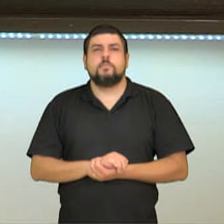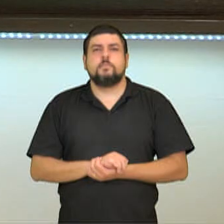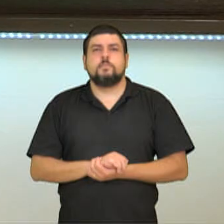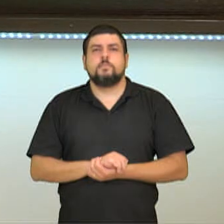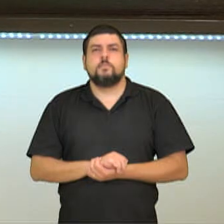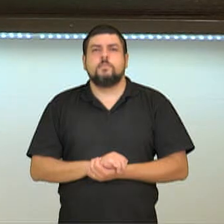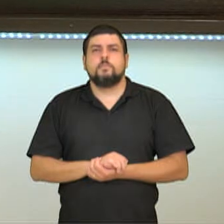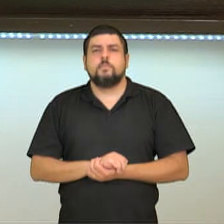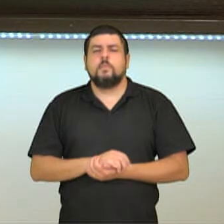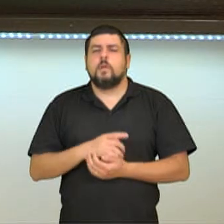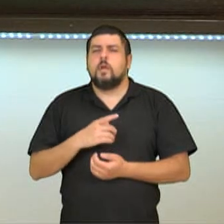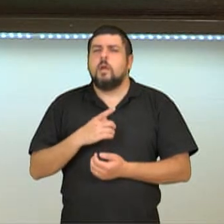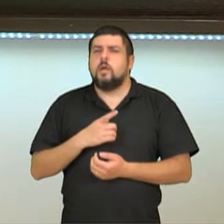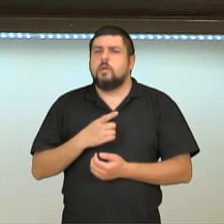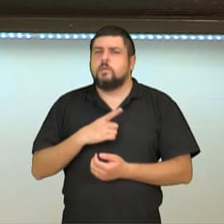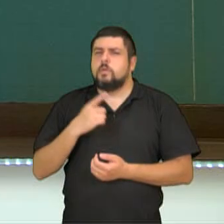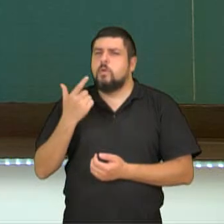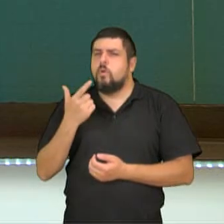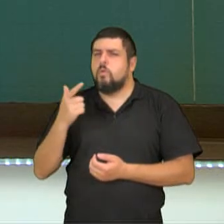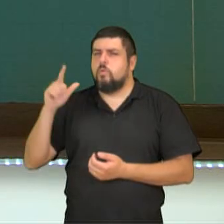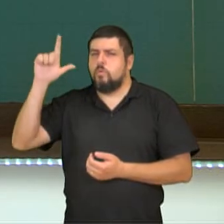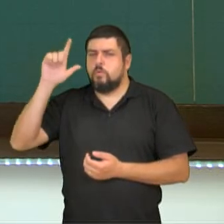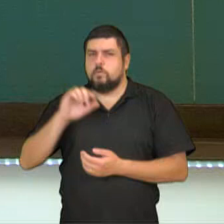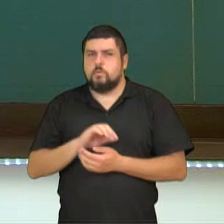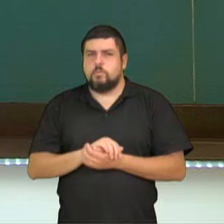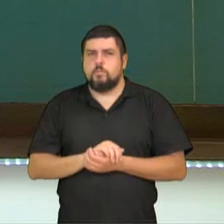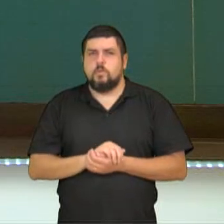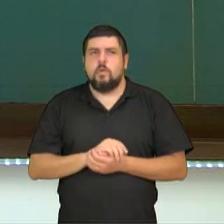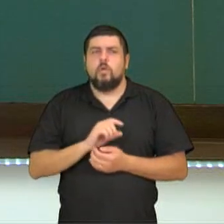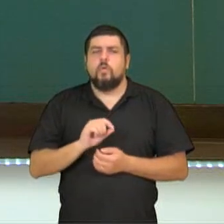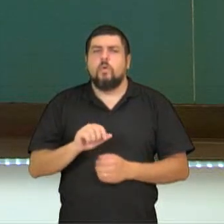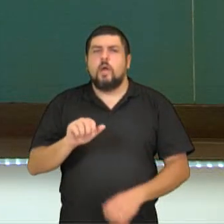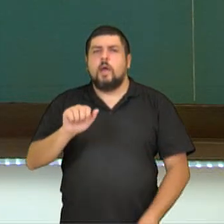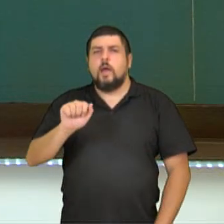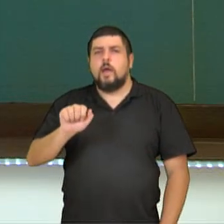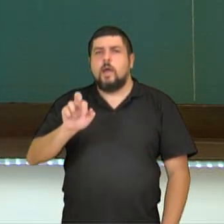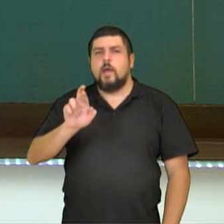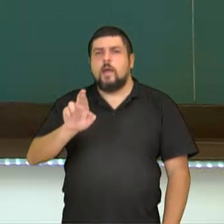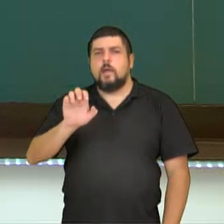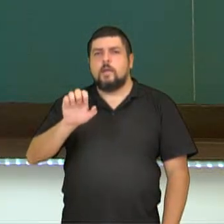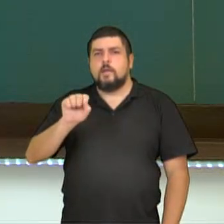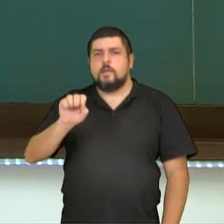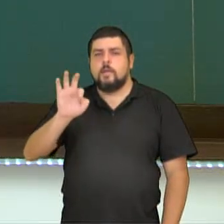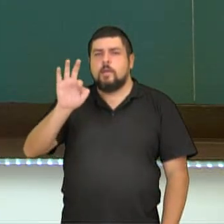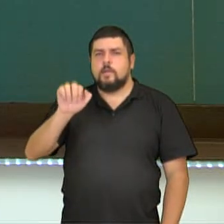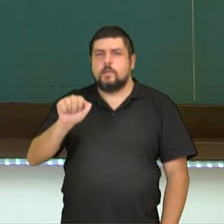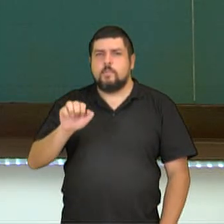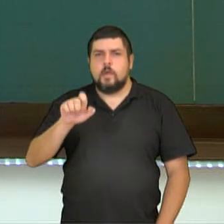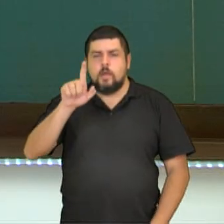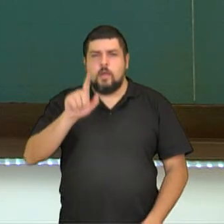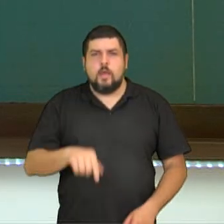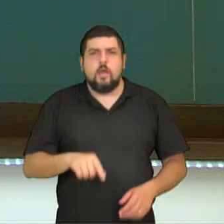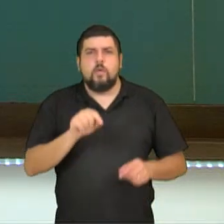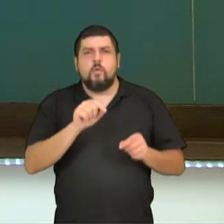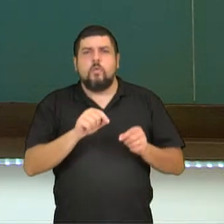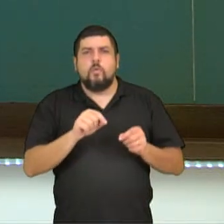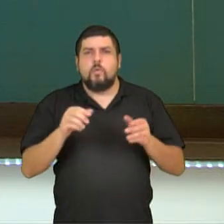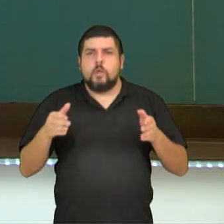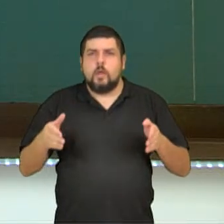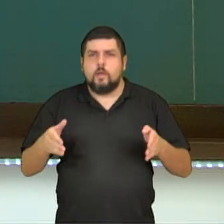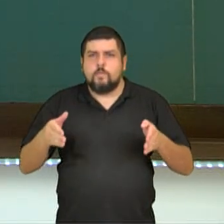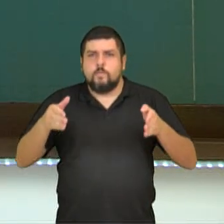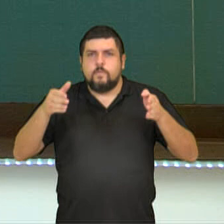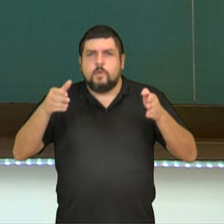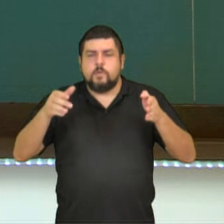Qual outro elemento que a gente tem? Vamos observar. Aresta. Bom, aresta é o encontro de duas faces. Olha lá, eu tenho